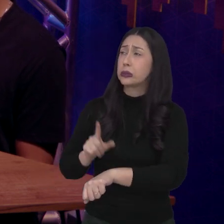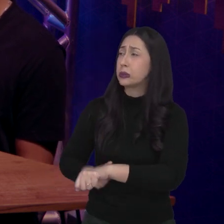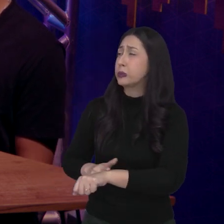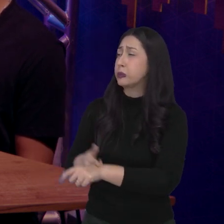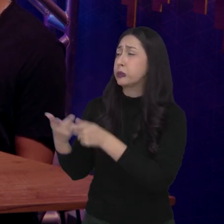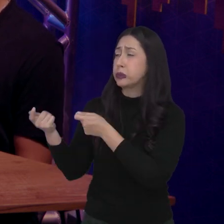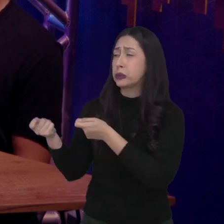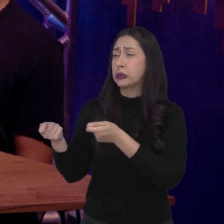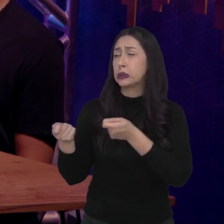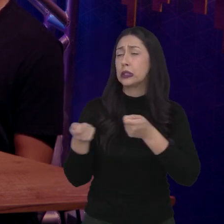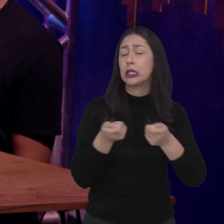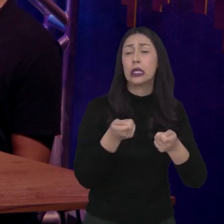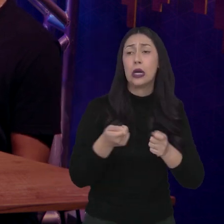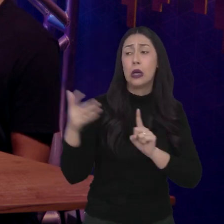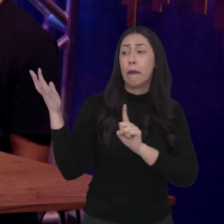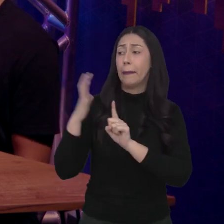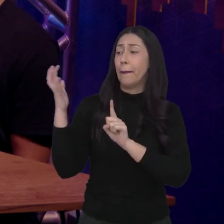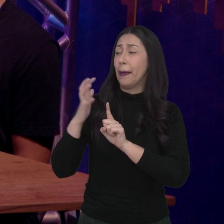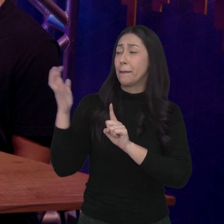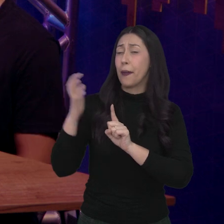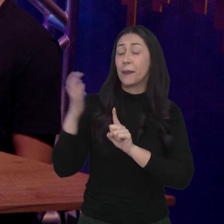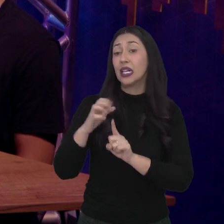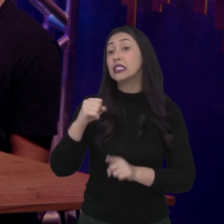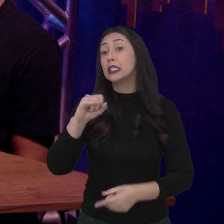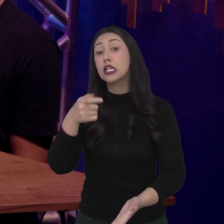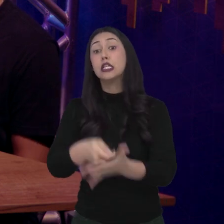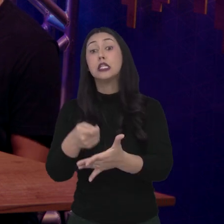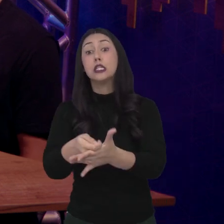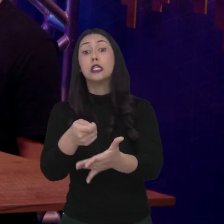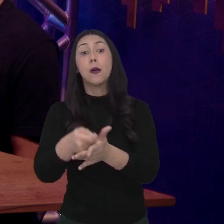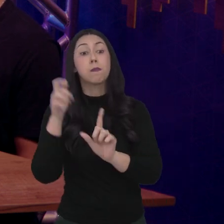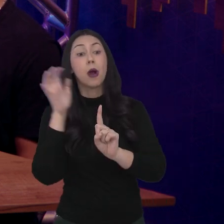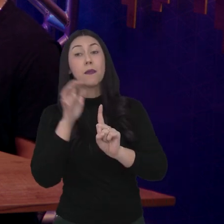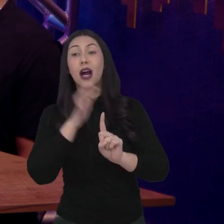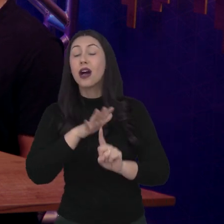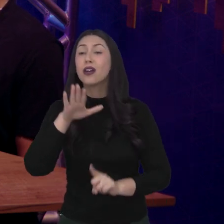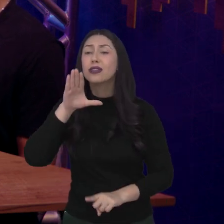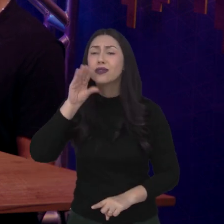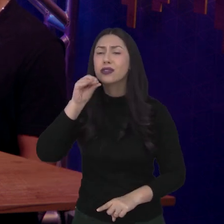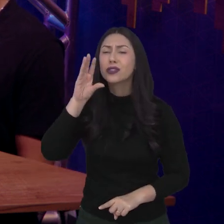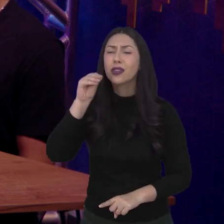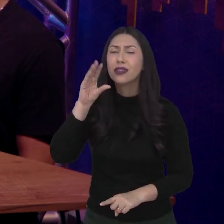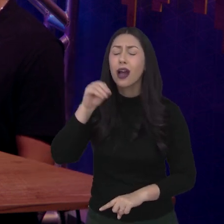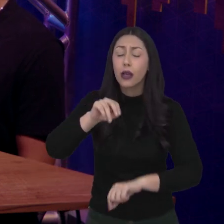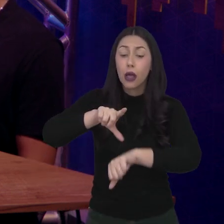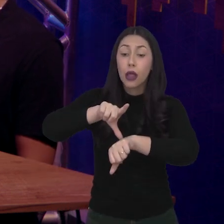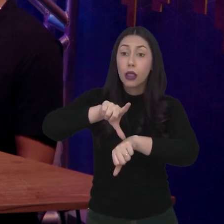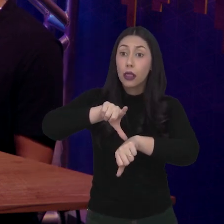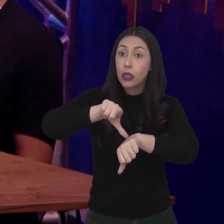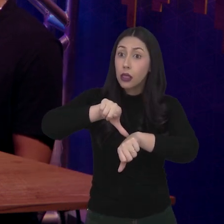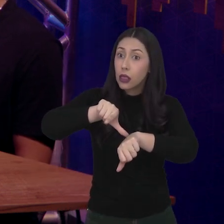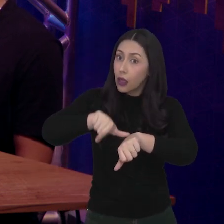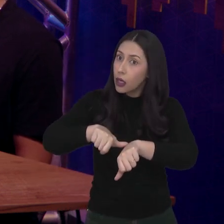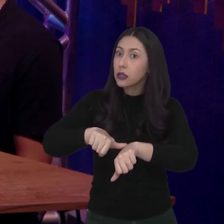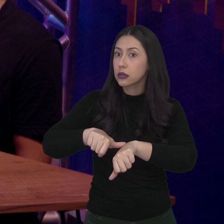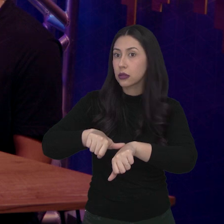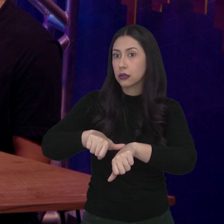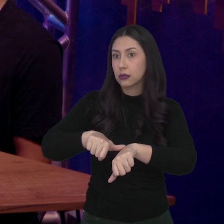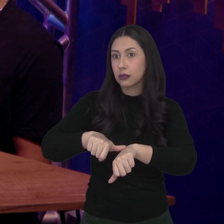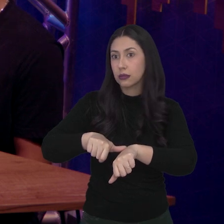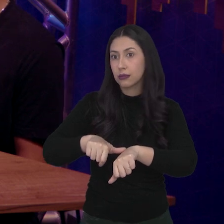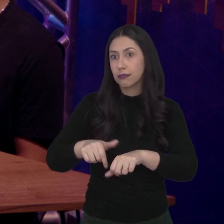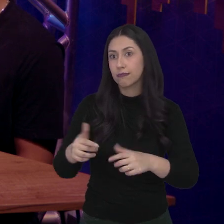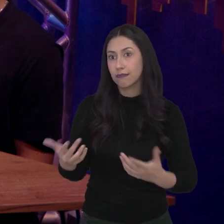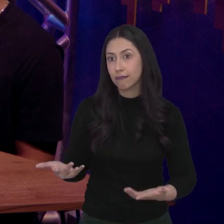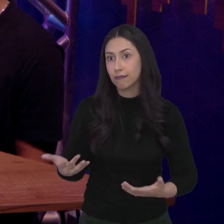no tempo. Ou seja, quanto mais você pressiona, se você pressiona demais, os funcionários, eles entregam as coisas